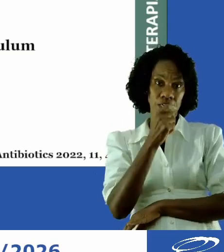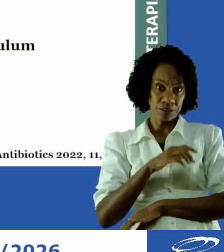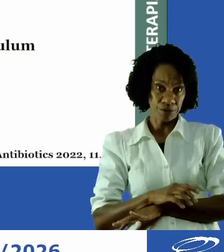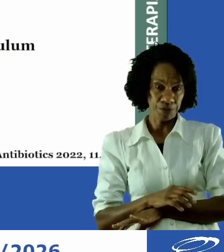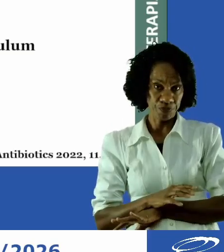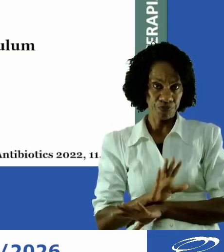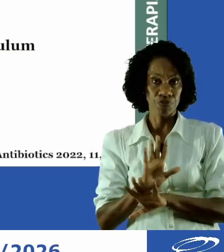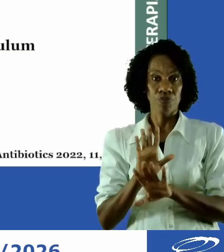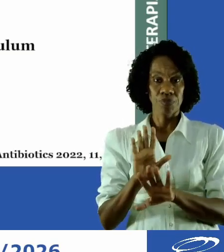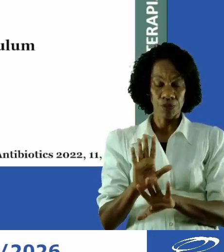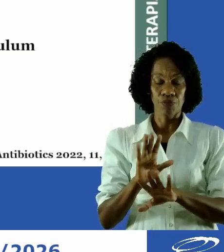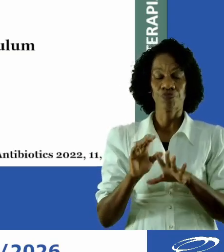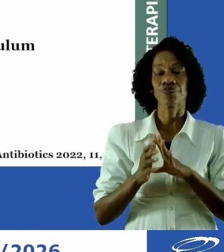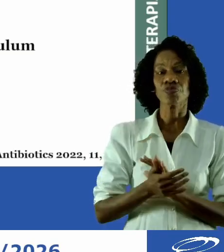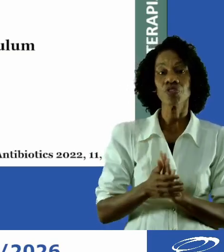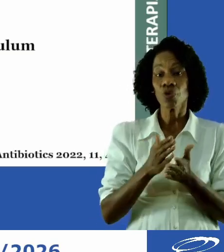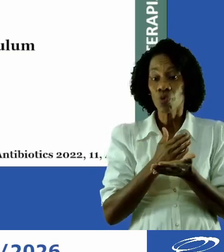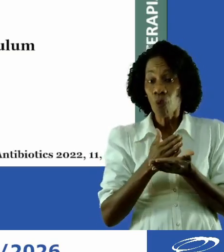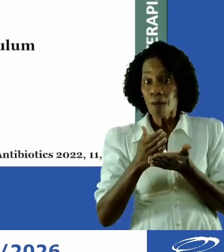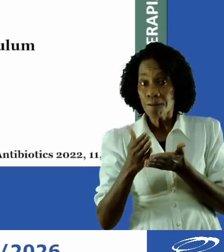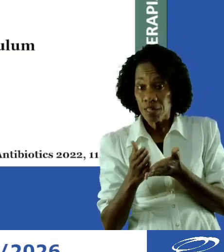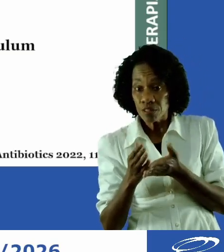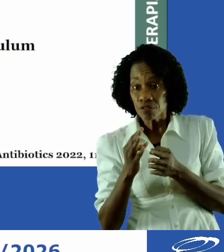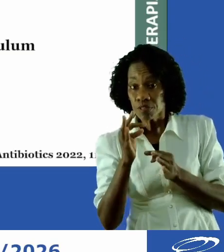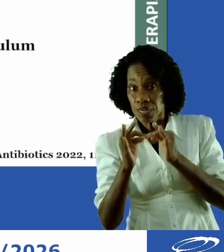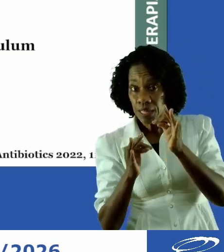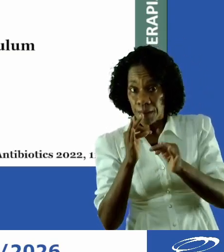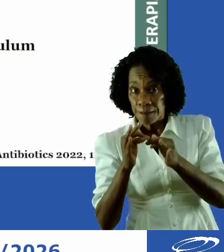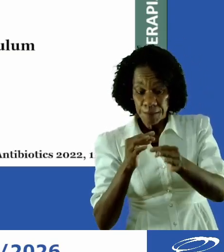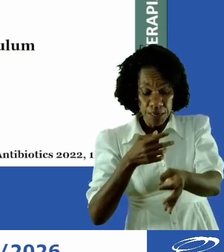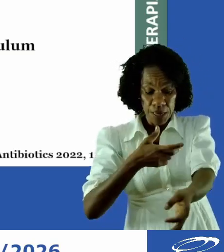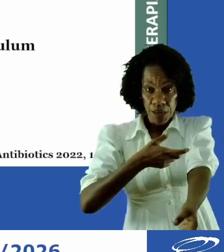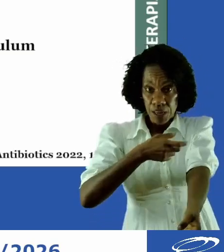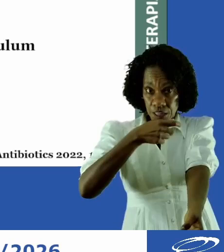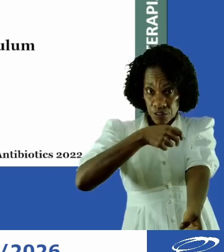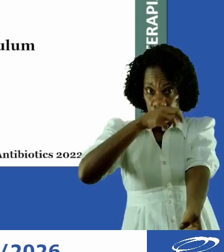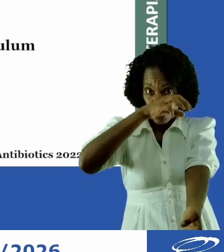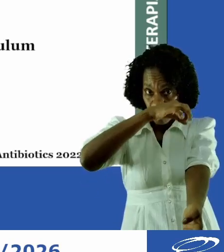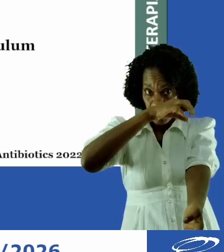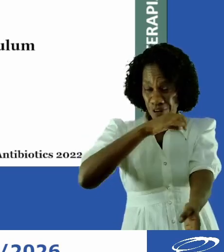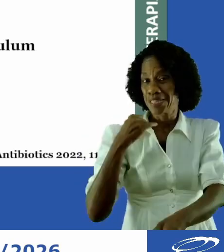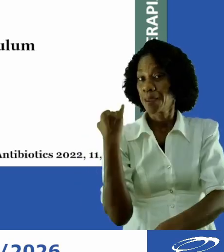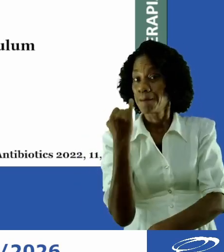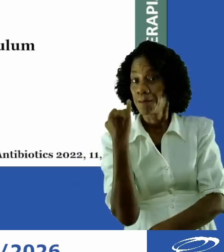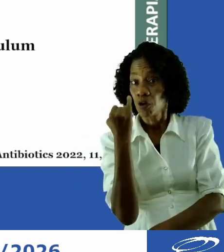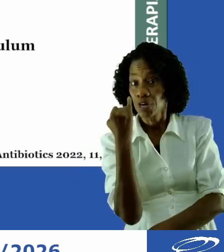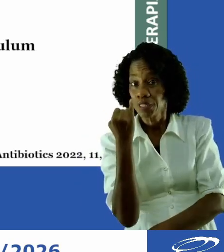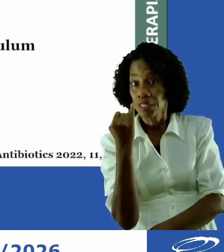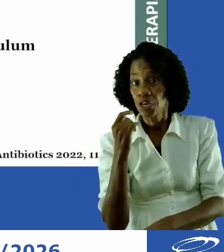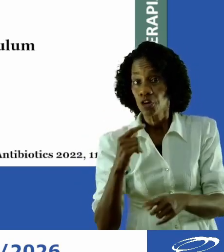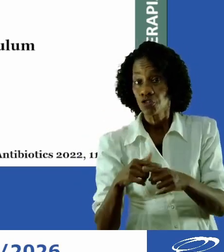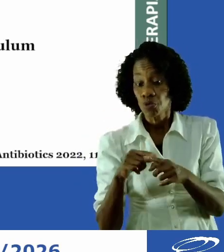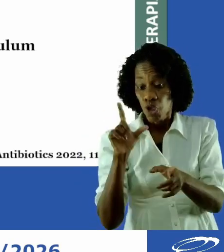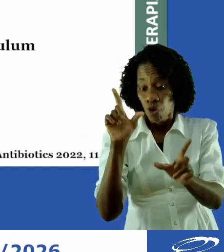desse conceito, então, o início da terapia endovenosa é importante, porque é fundamental reduzir o